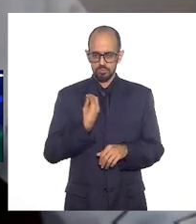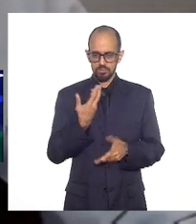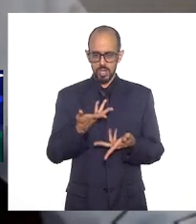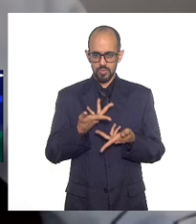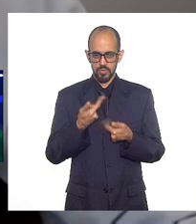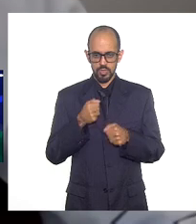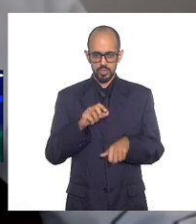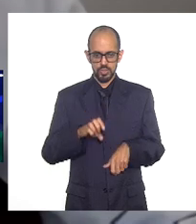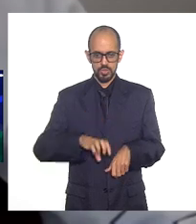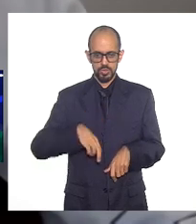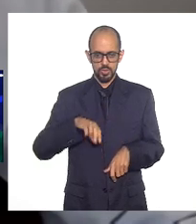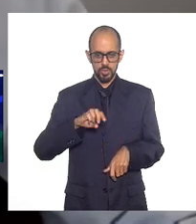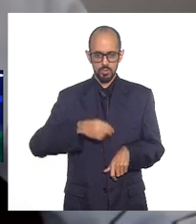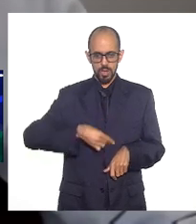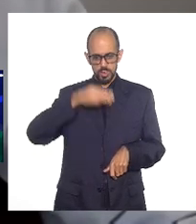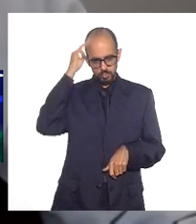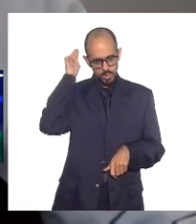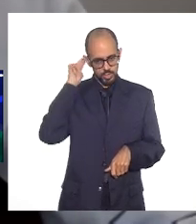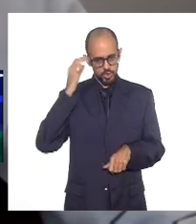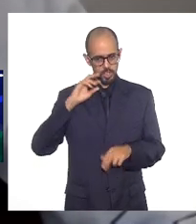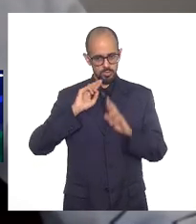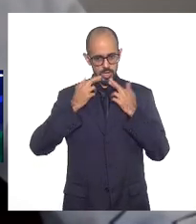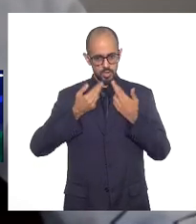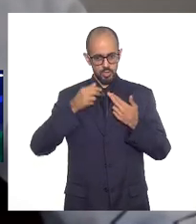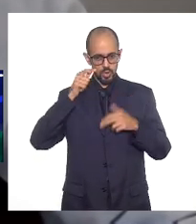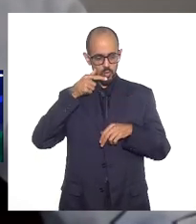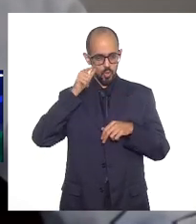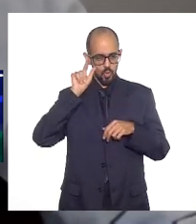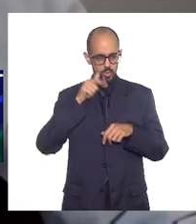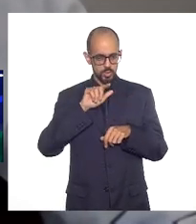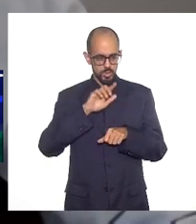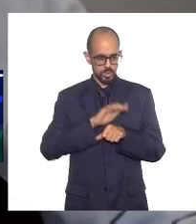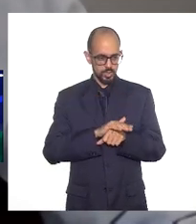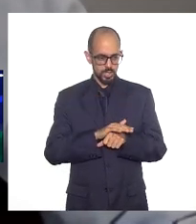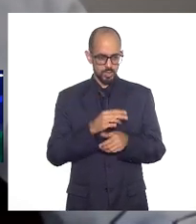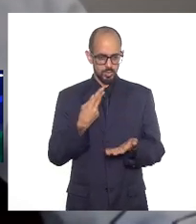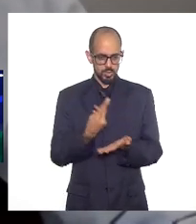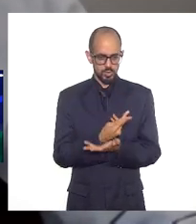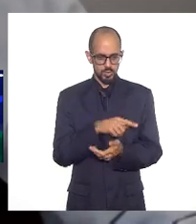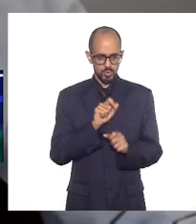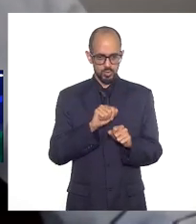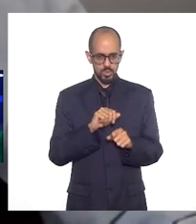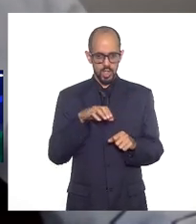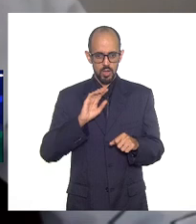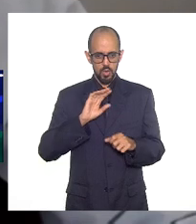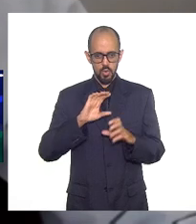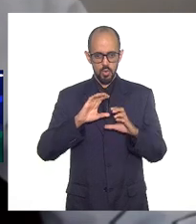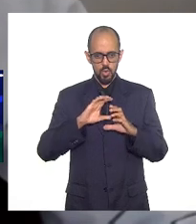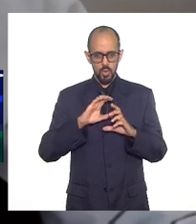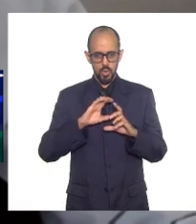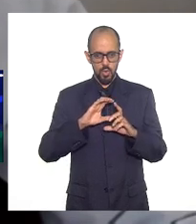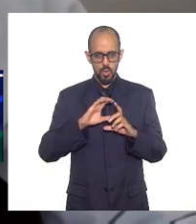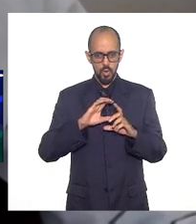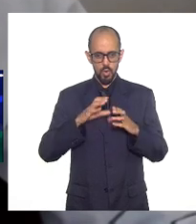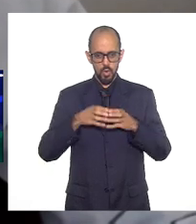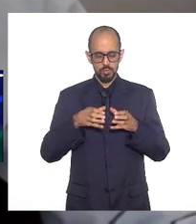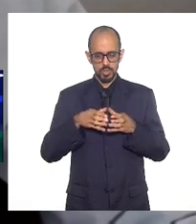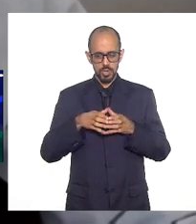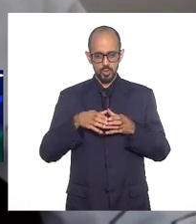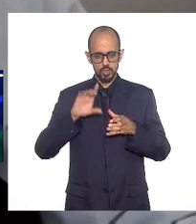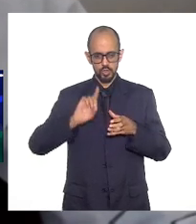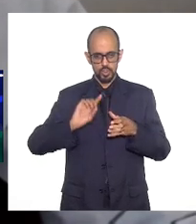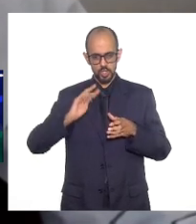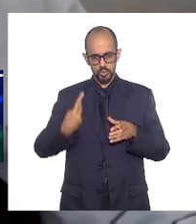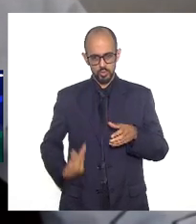deputado Márcio Pacheco, numa reunião que teve ontem, puxada pela Comissão de Direitos Humanos, com 17